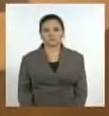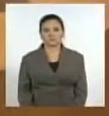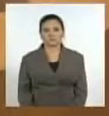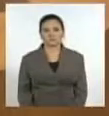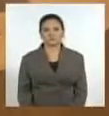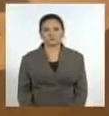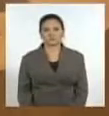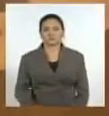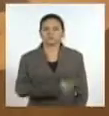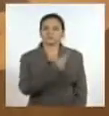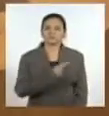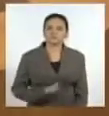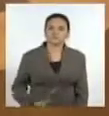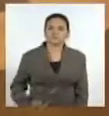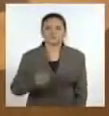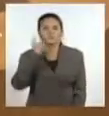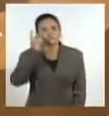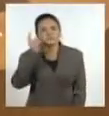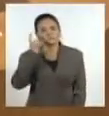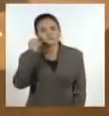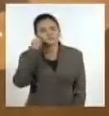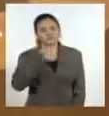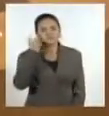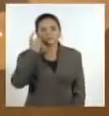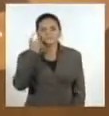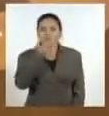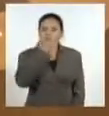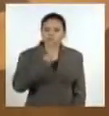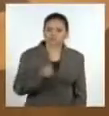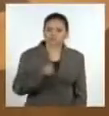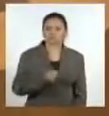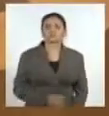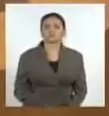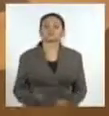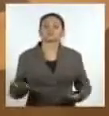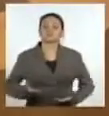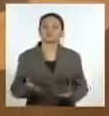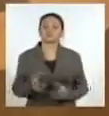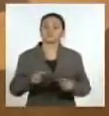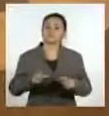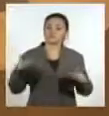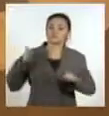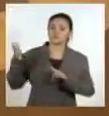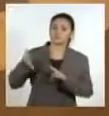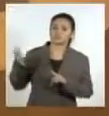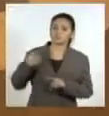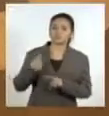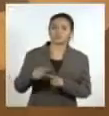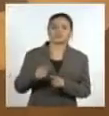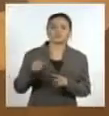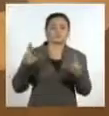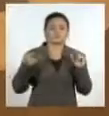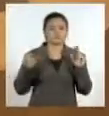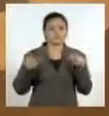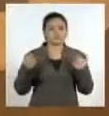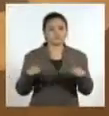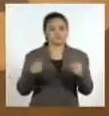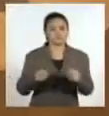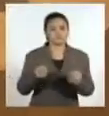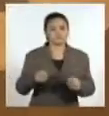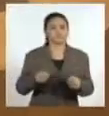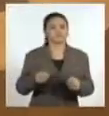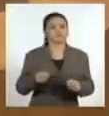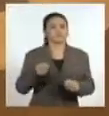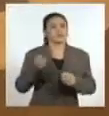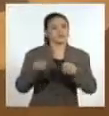senhores deputados, senhoras deputadas, volto agora no grande expediente, porque acho que esse tema merece ser mais discutido.